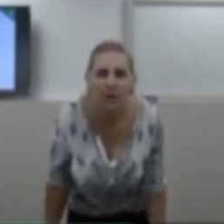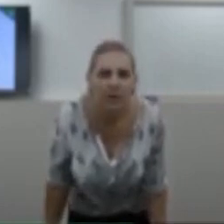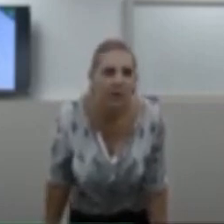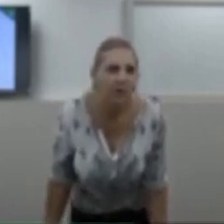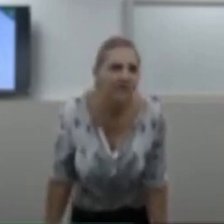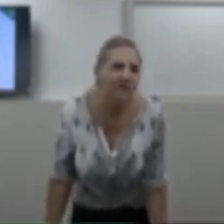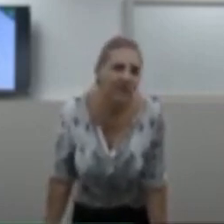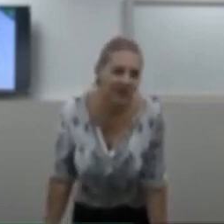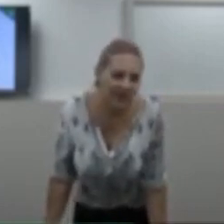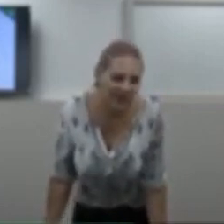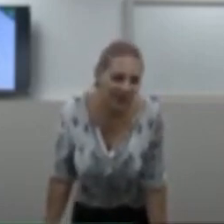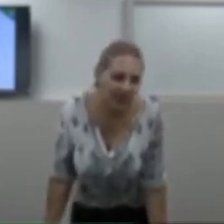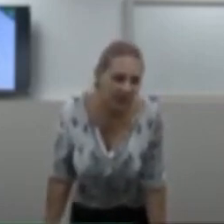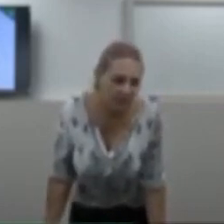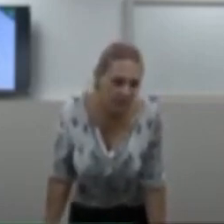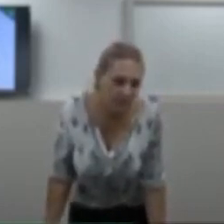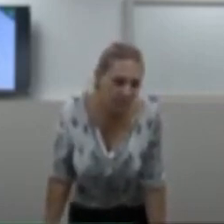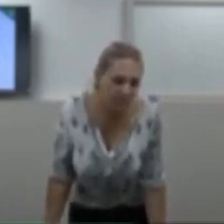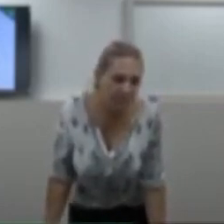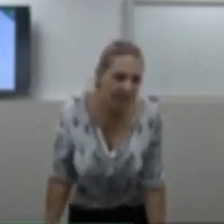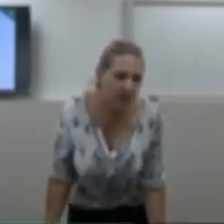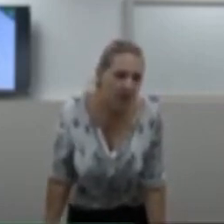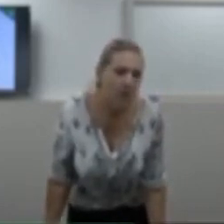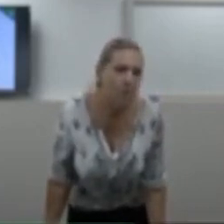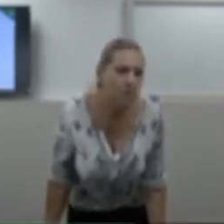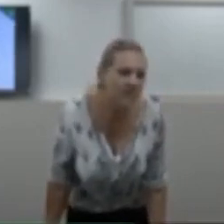no seu aniversário, você vai fazer